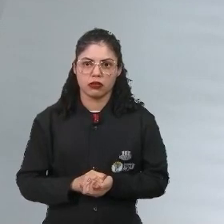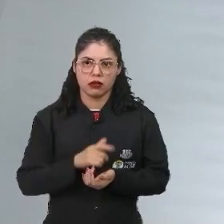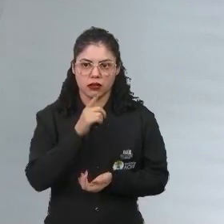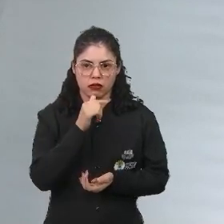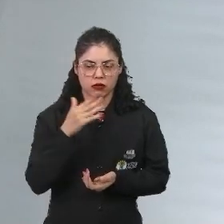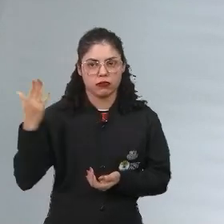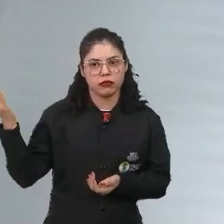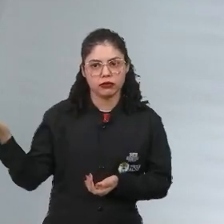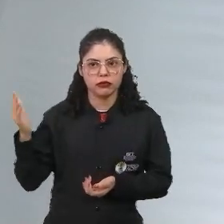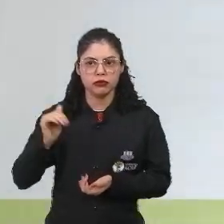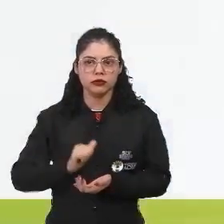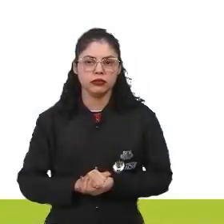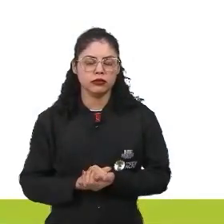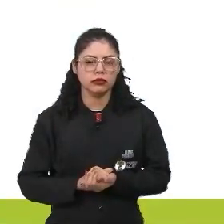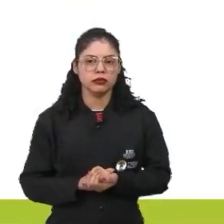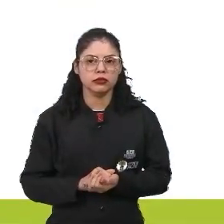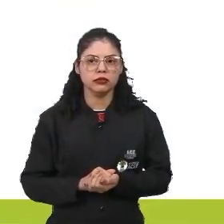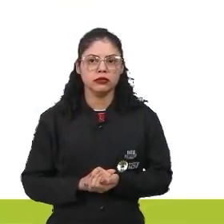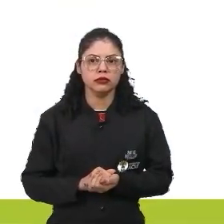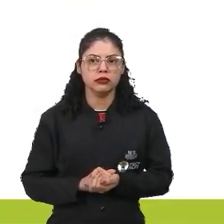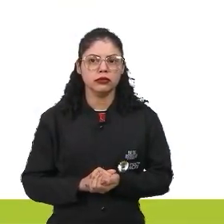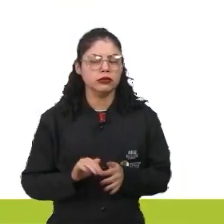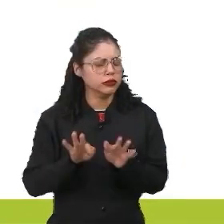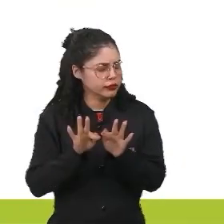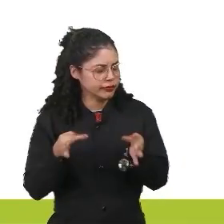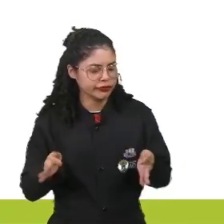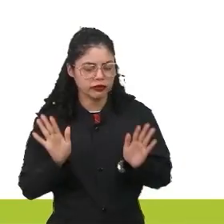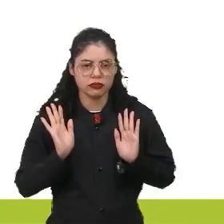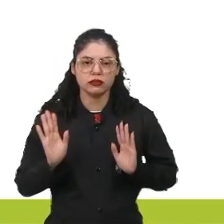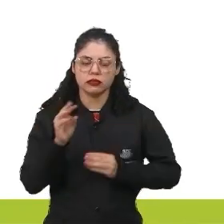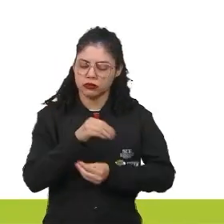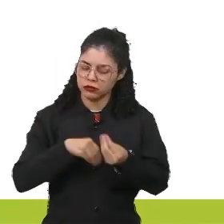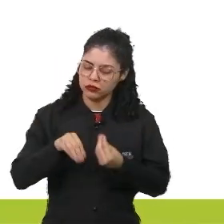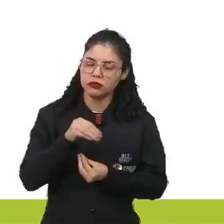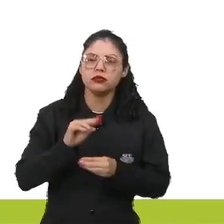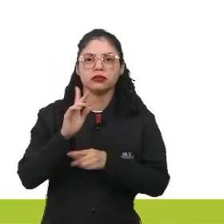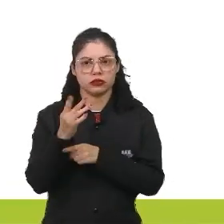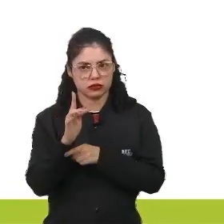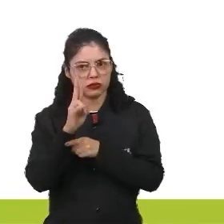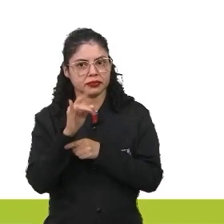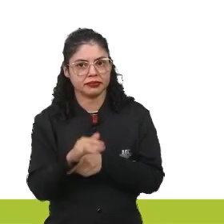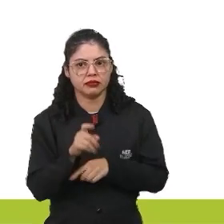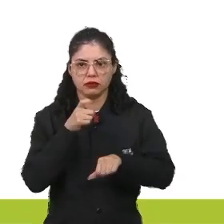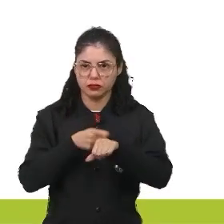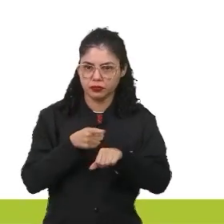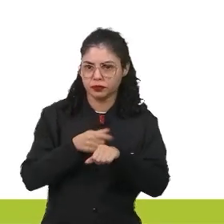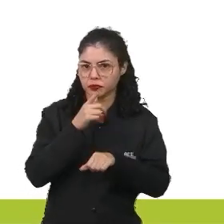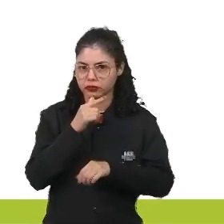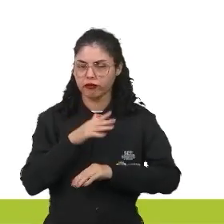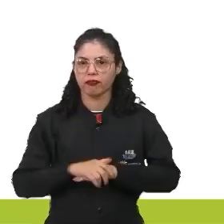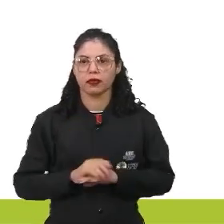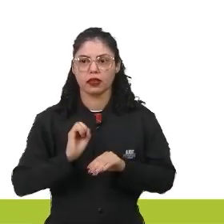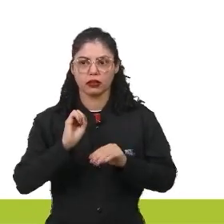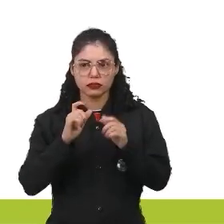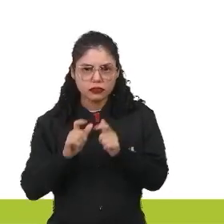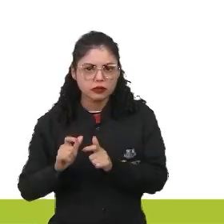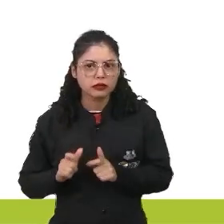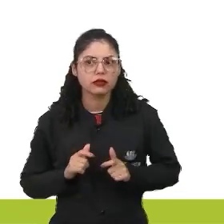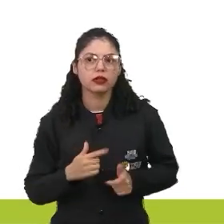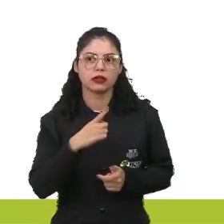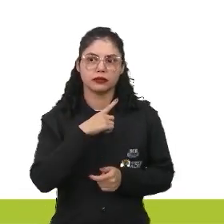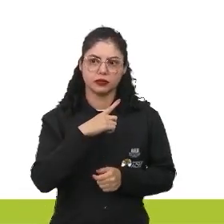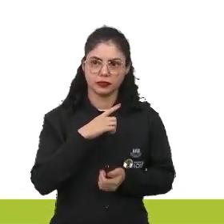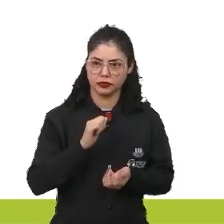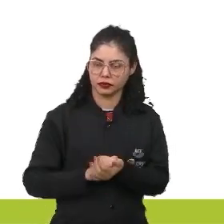líquido. Então, filtração simples são misturas heterogêneas, sólidos e líquidos, onde o